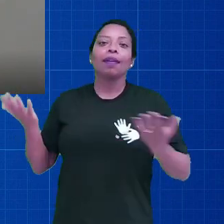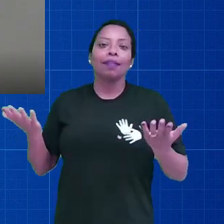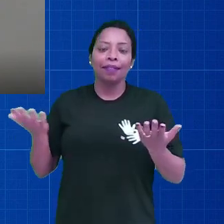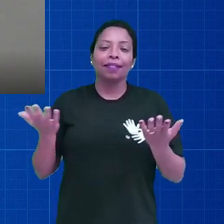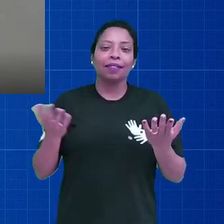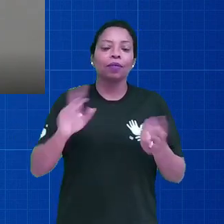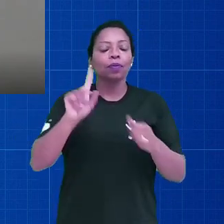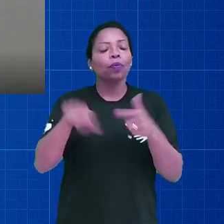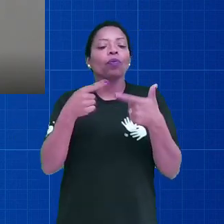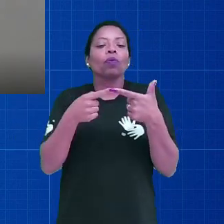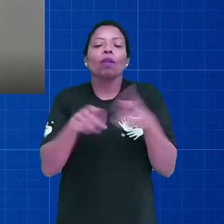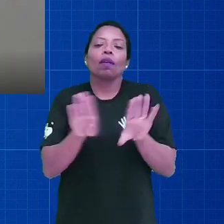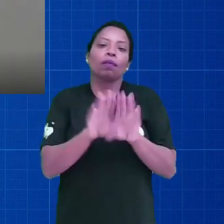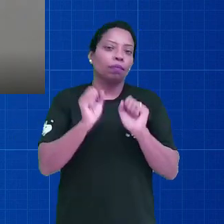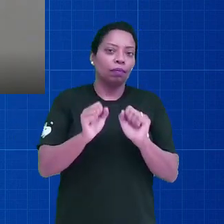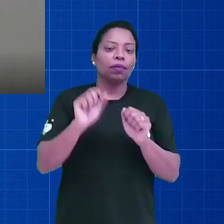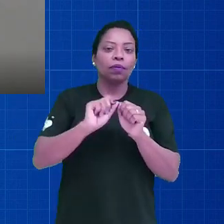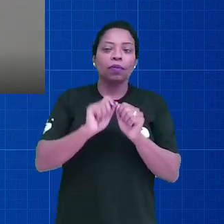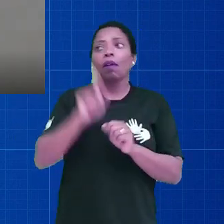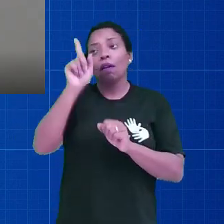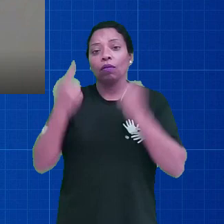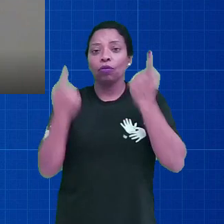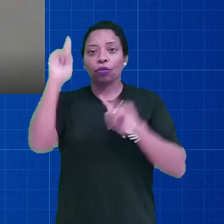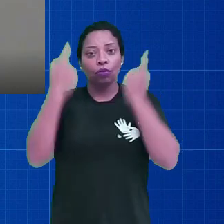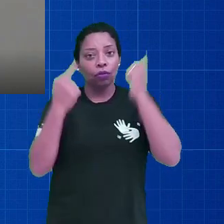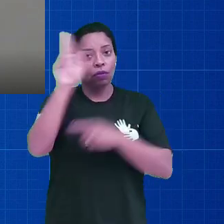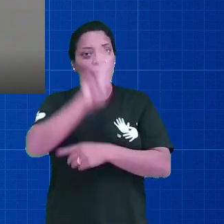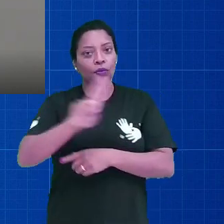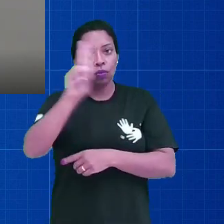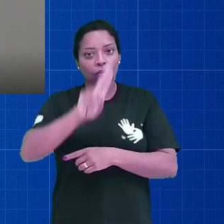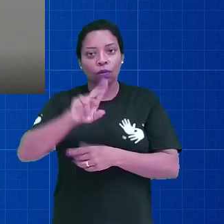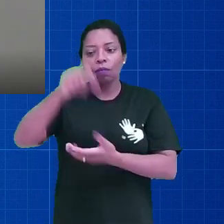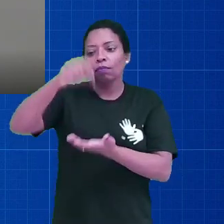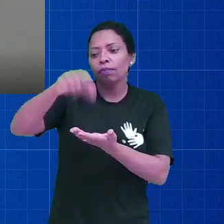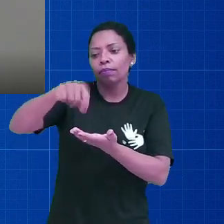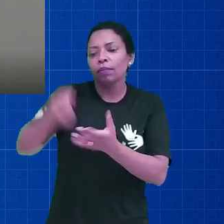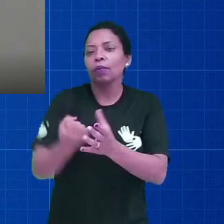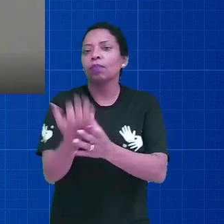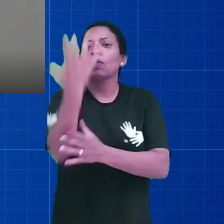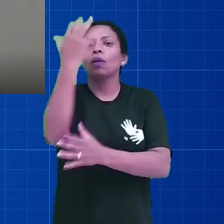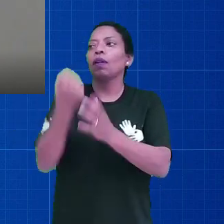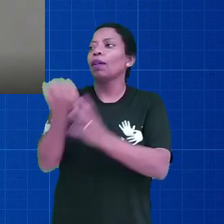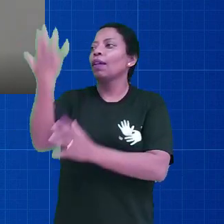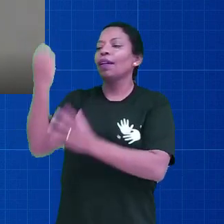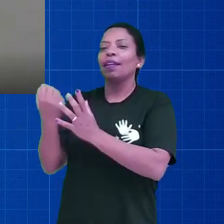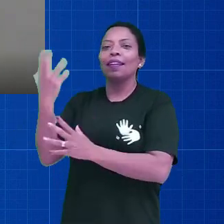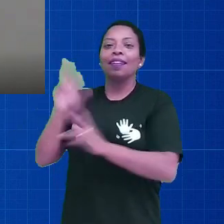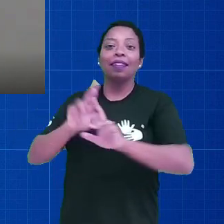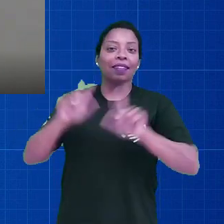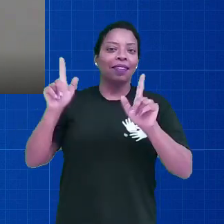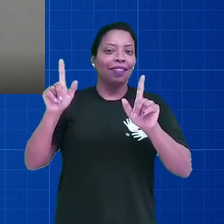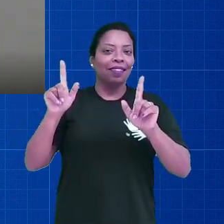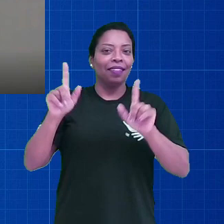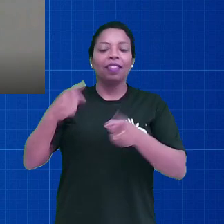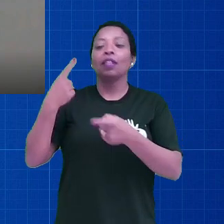feita, que a gente fala bastante, que o pessoal do Chile usa, é a chamada civicultura preventiva. Então, quando você tem plantios,